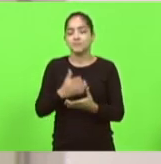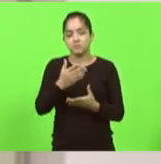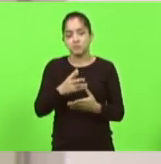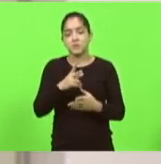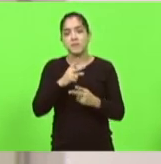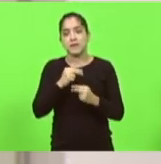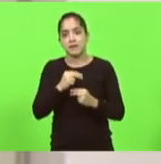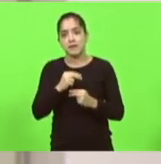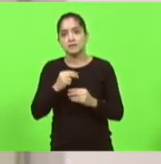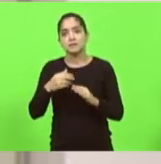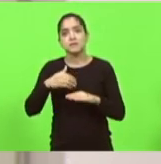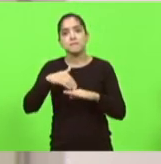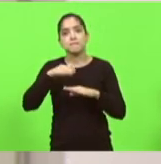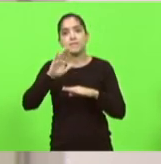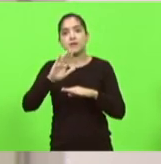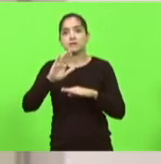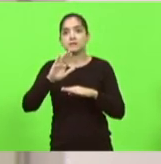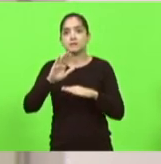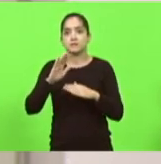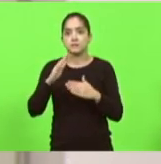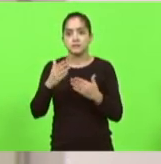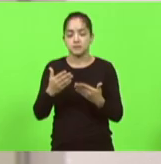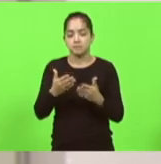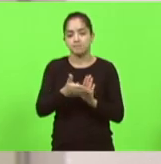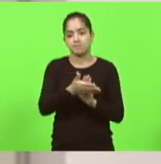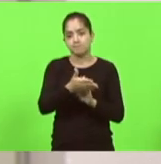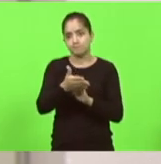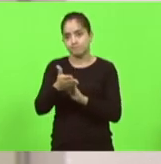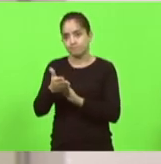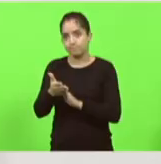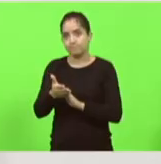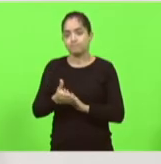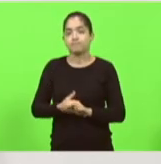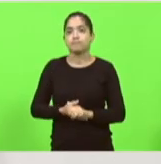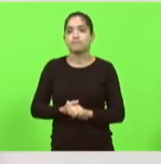muito mais do que a modéstia. O senhor merece nossos aplausos. Muito obrigado.